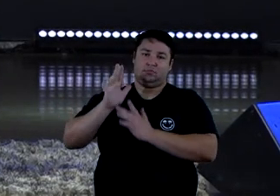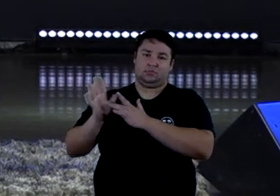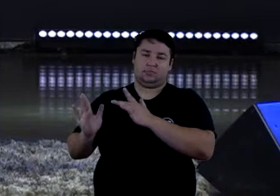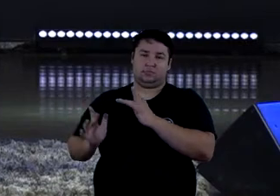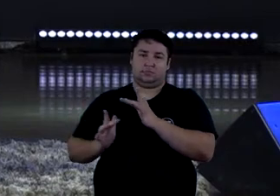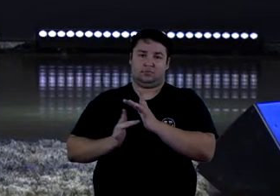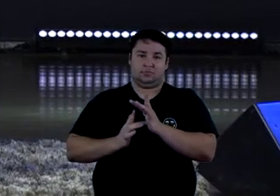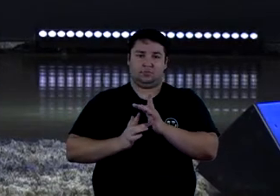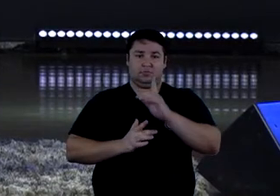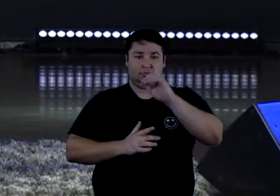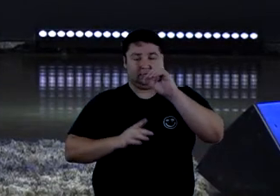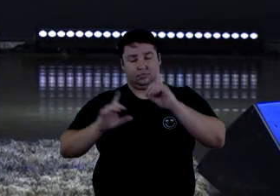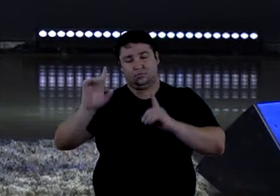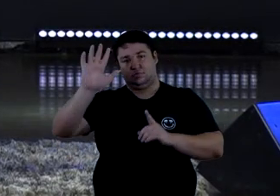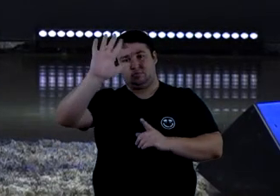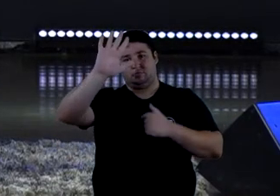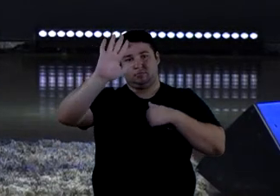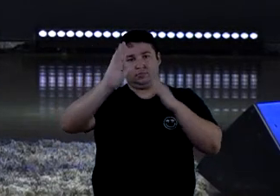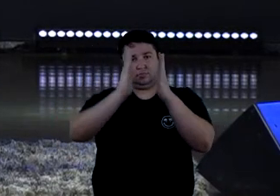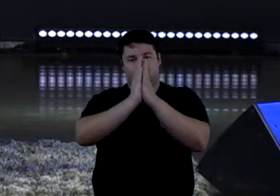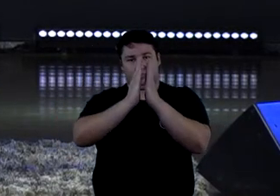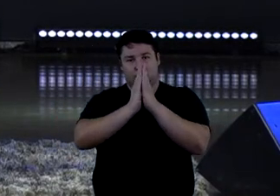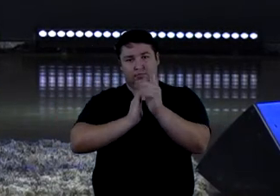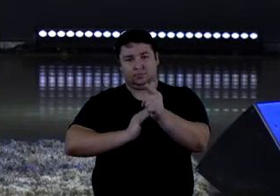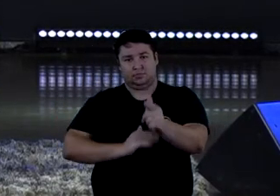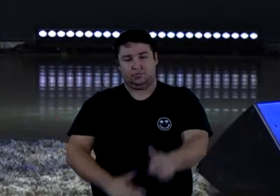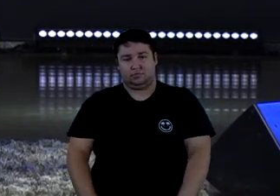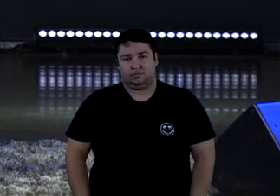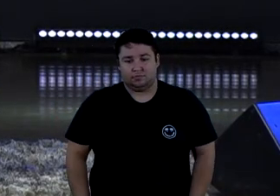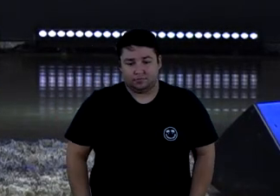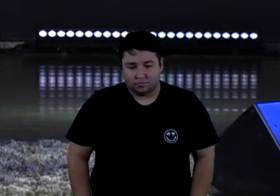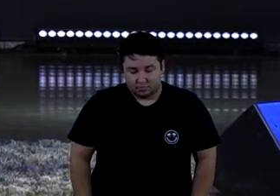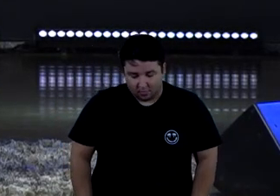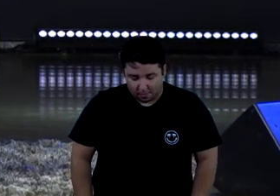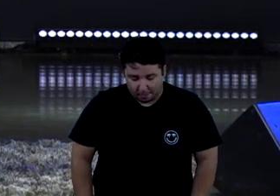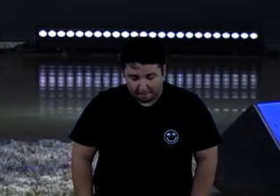Jesus. Continue com a tua mão levantada, eu quero fazer uma oração.